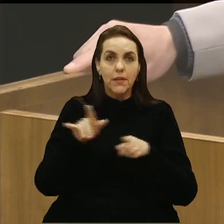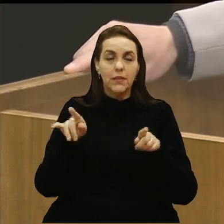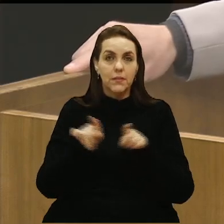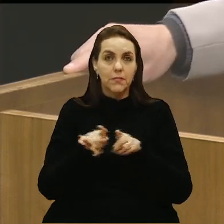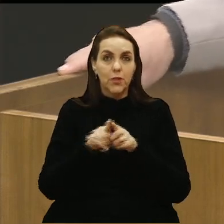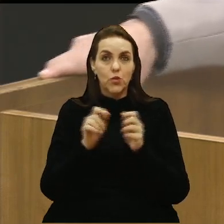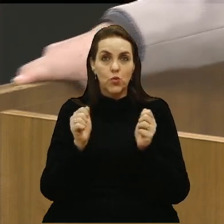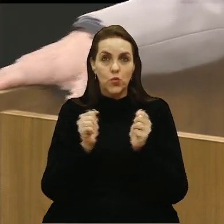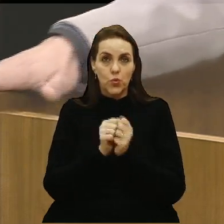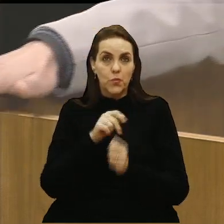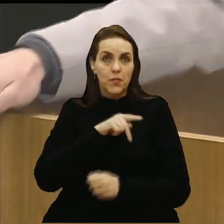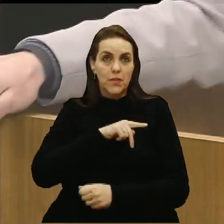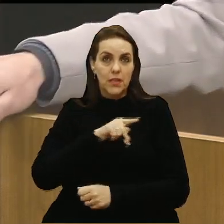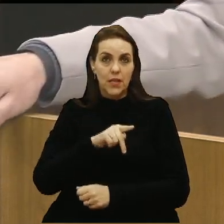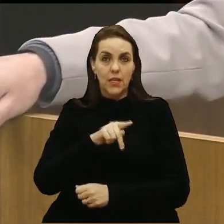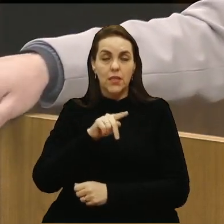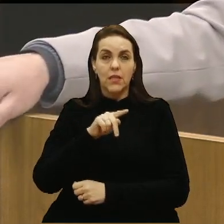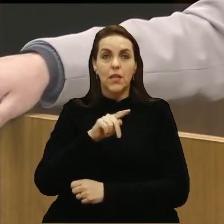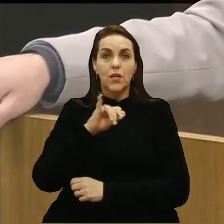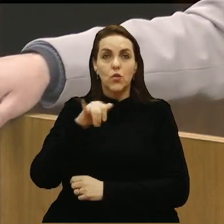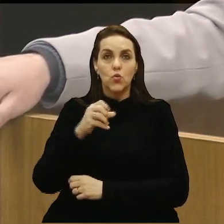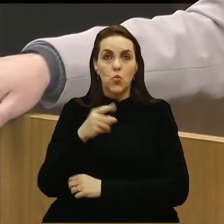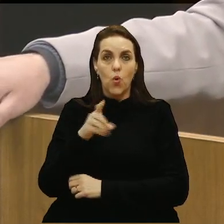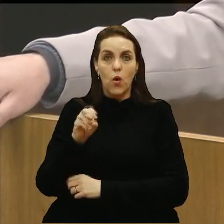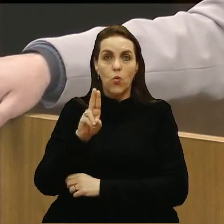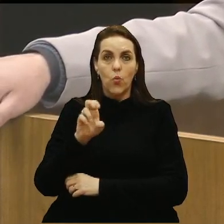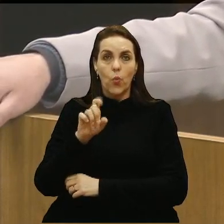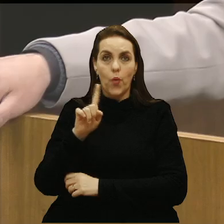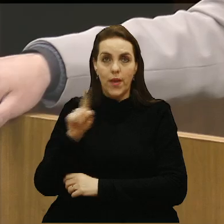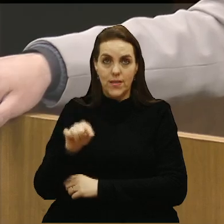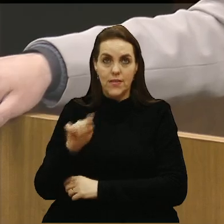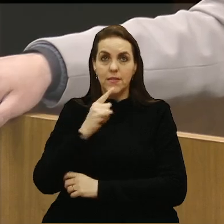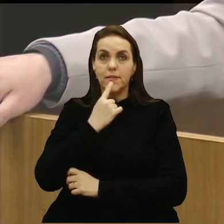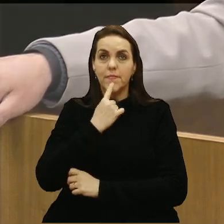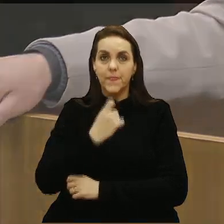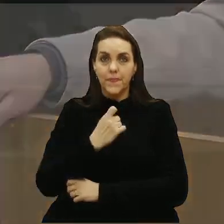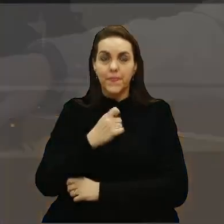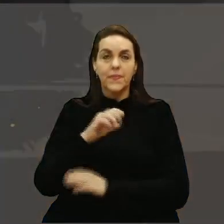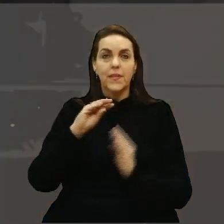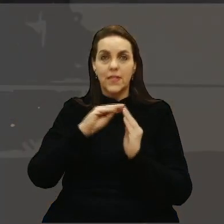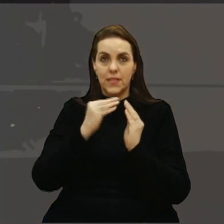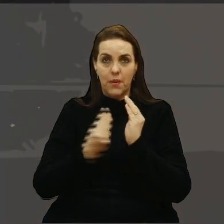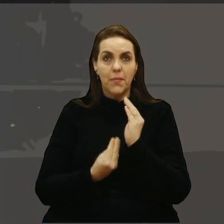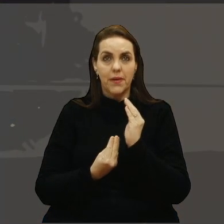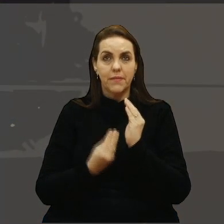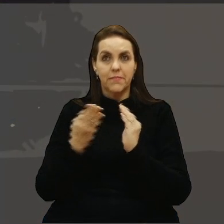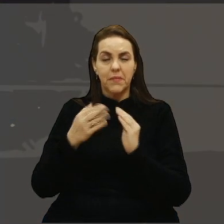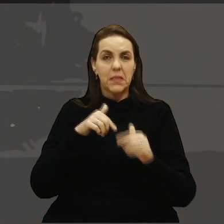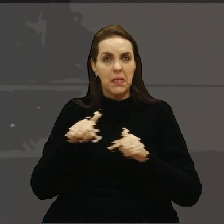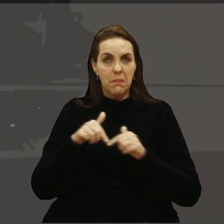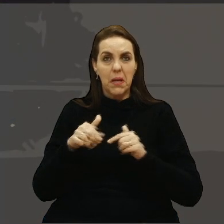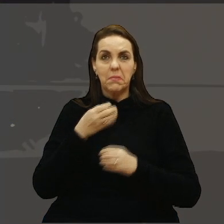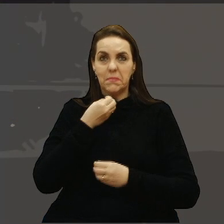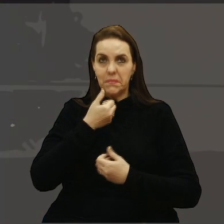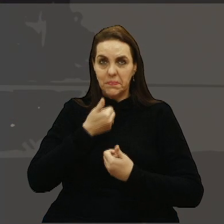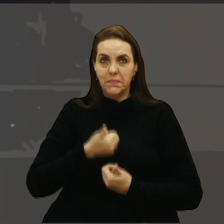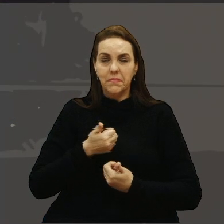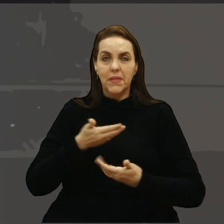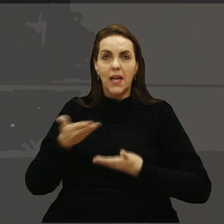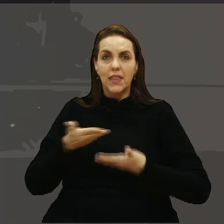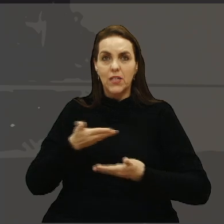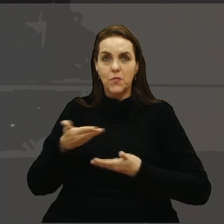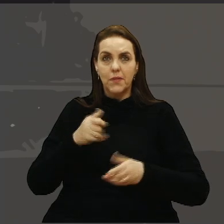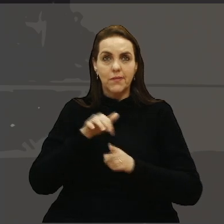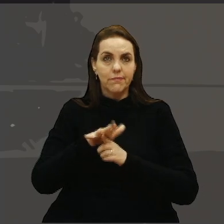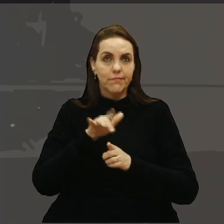do SAMAI, do qual tem fazendo aí um bom trabalho e vem atendendo as demandas